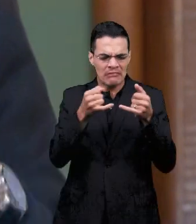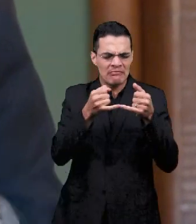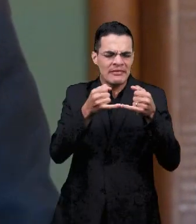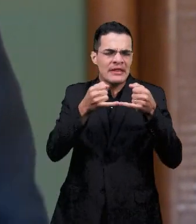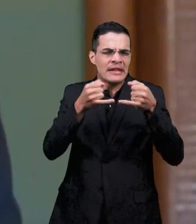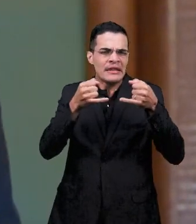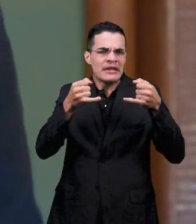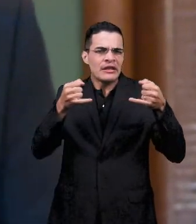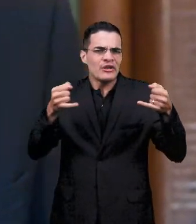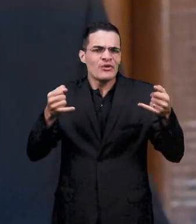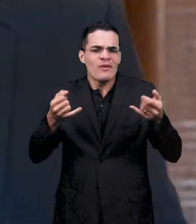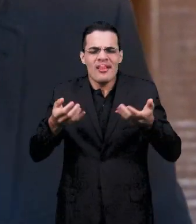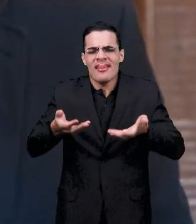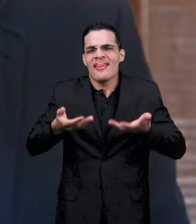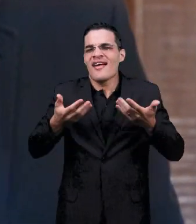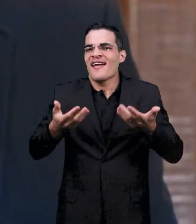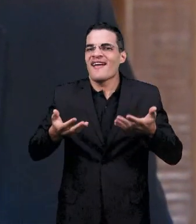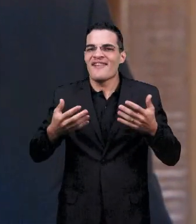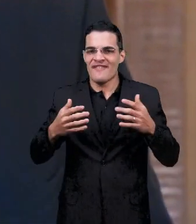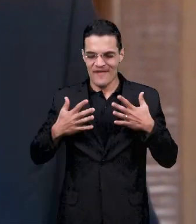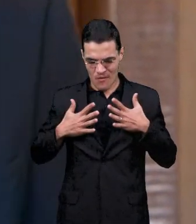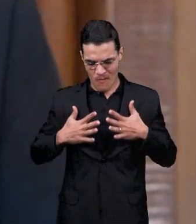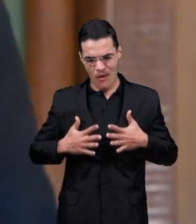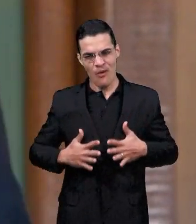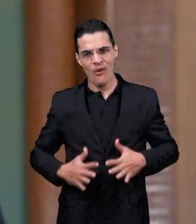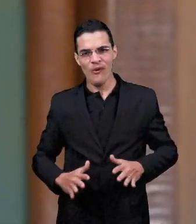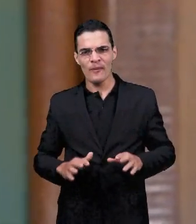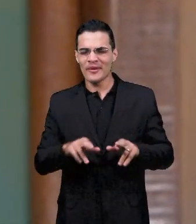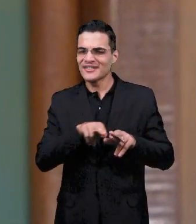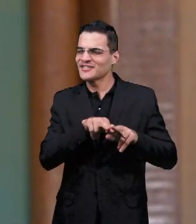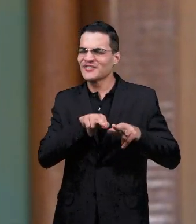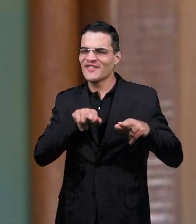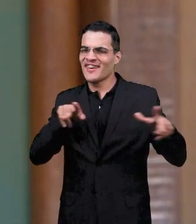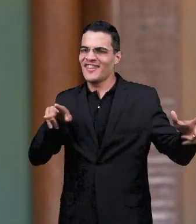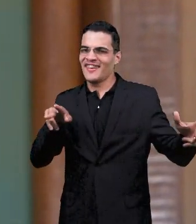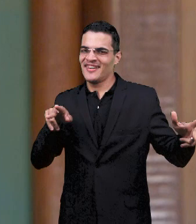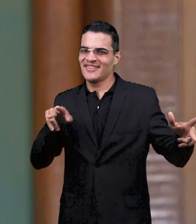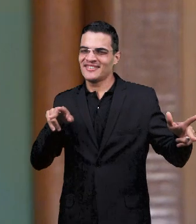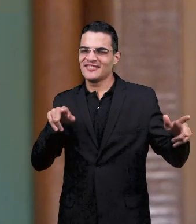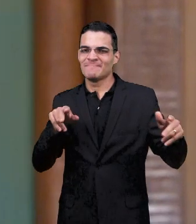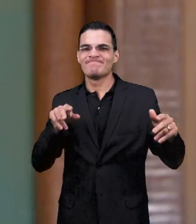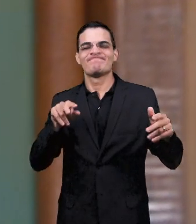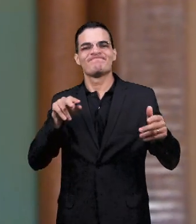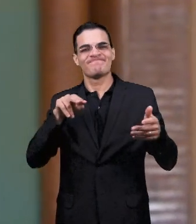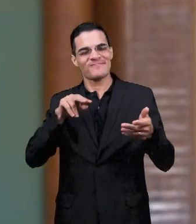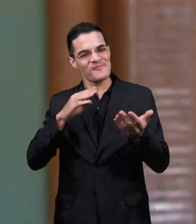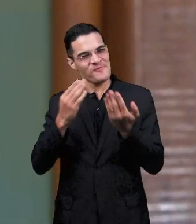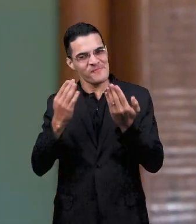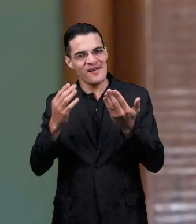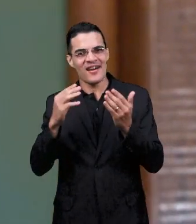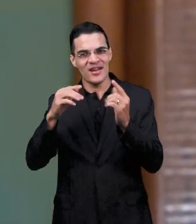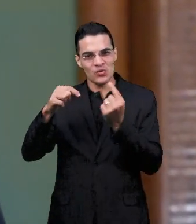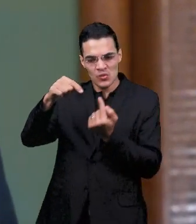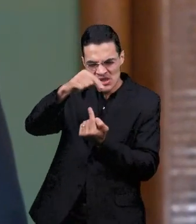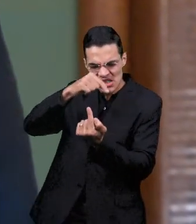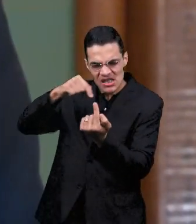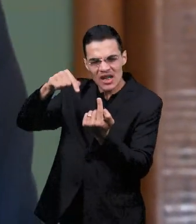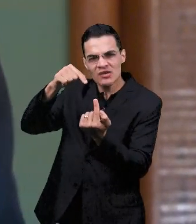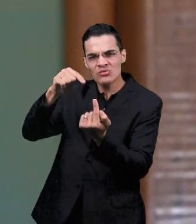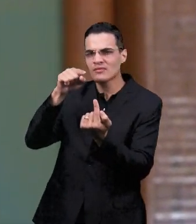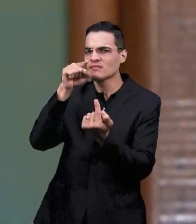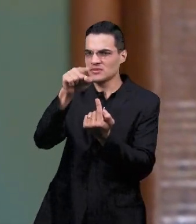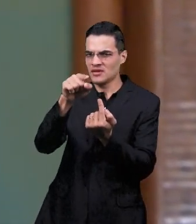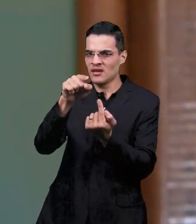roupa pesada, porque a santidade para quem está no Espírito não é um peso. A santidade para quem está no Espírito é